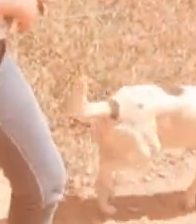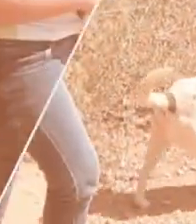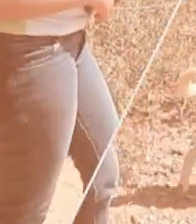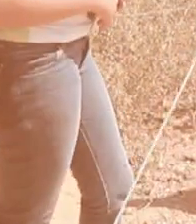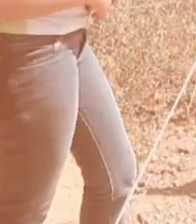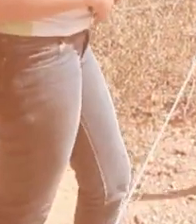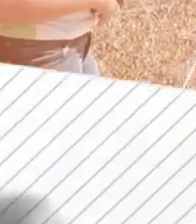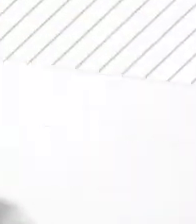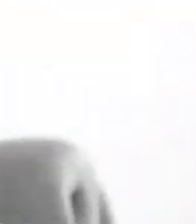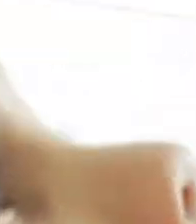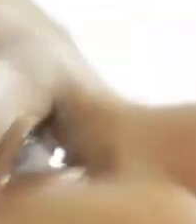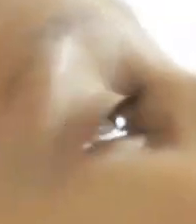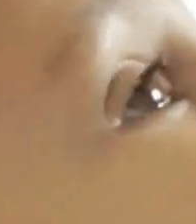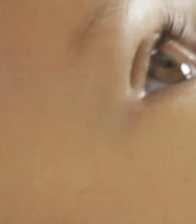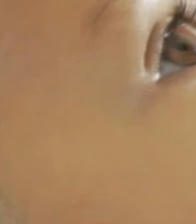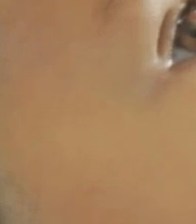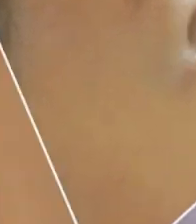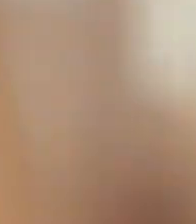Música